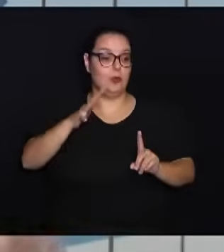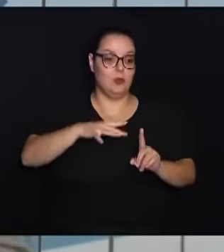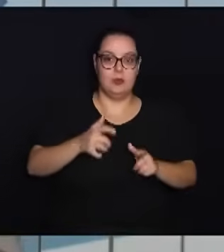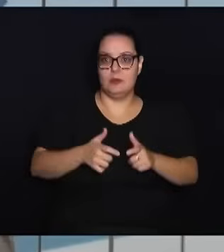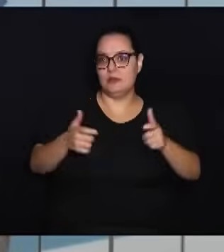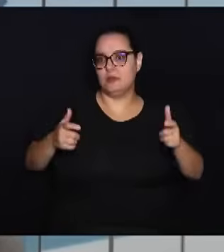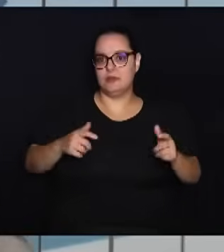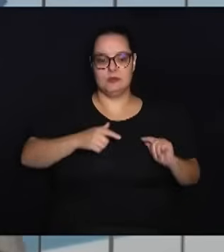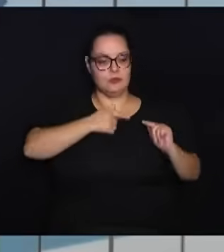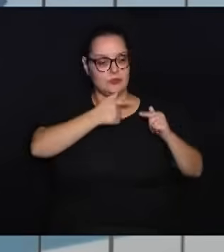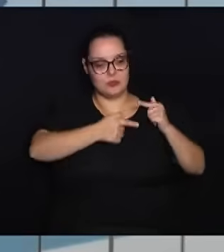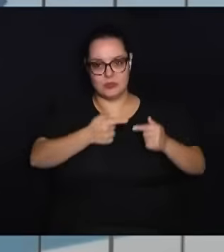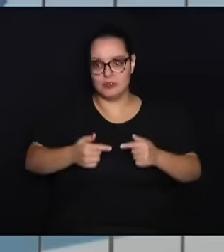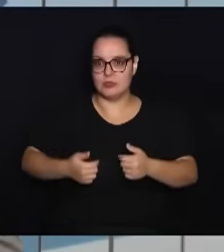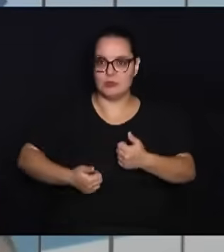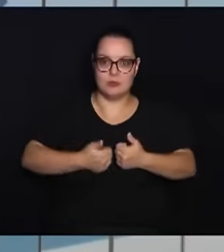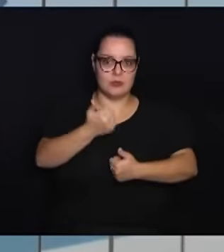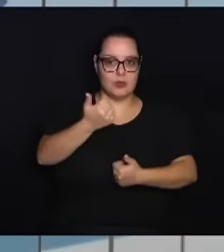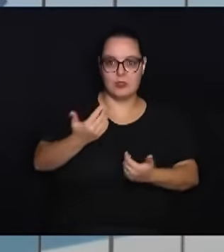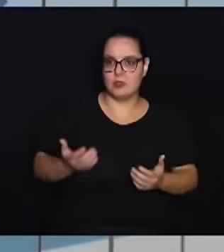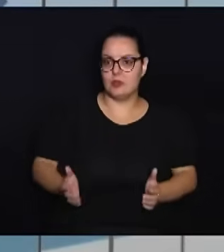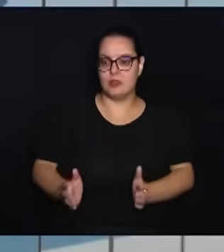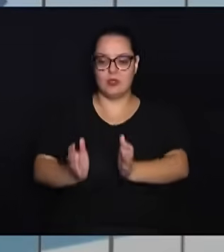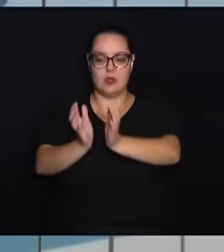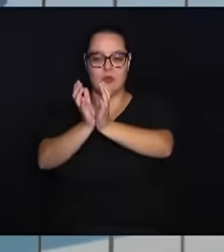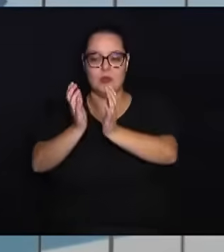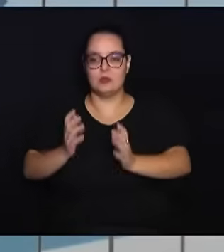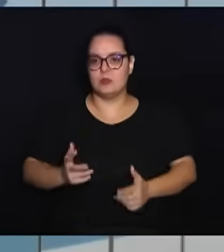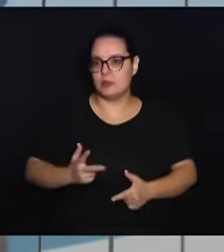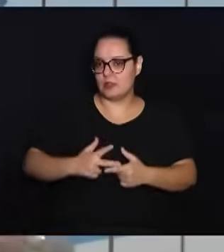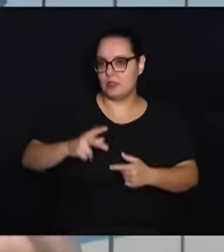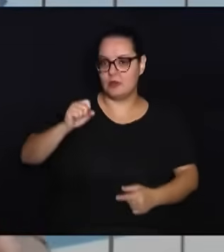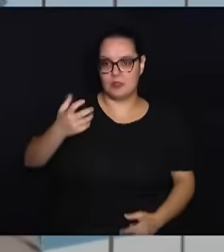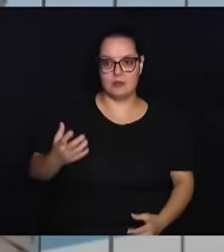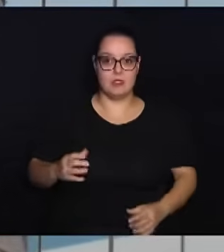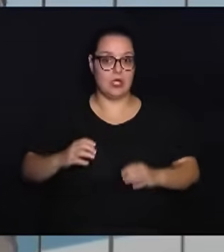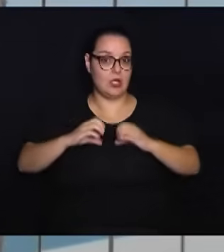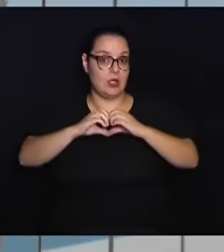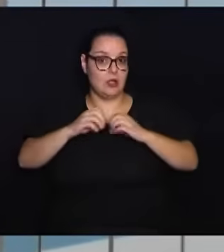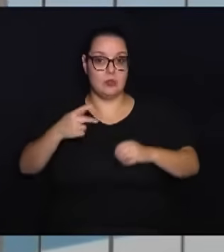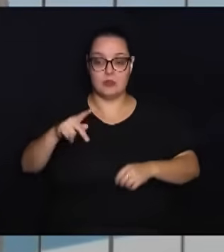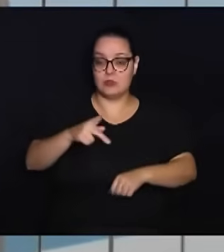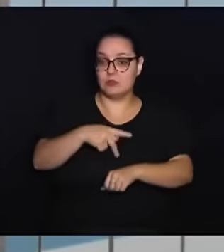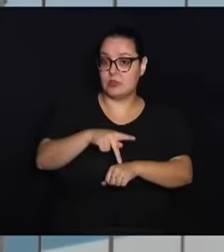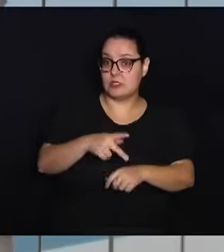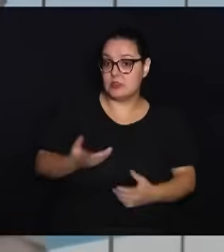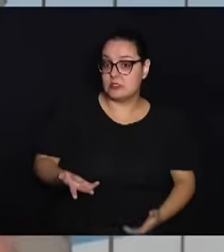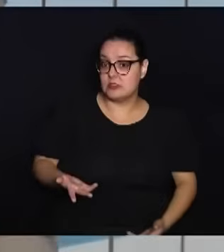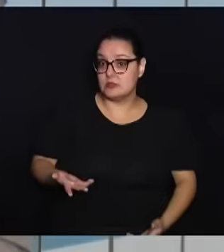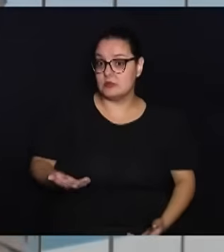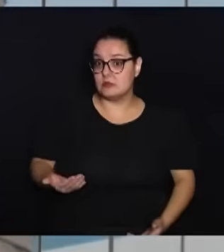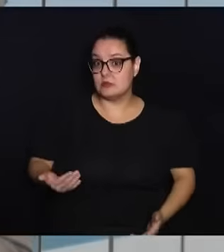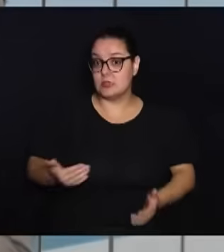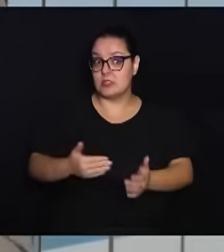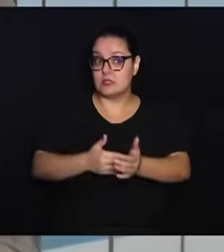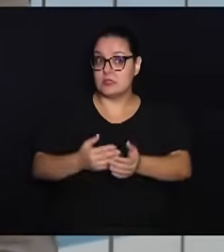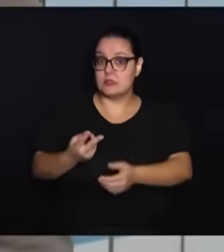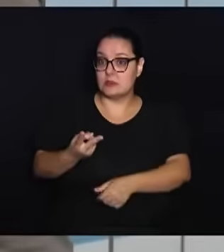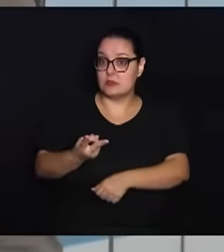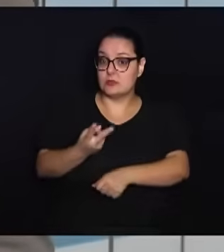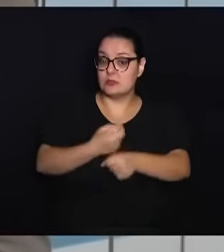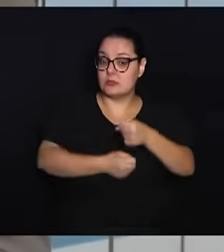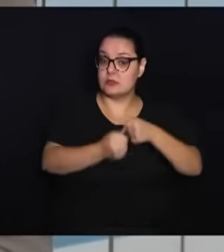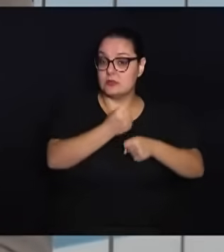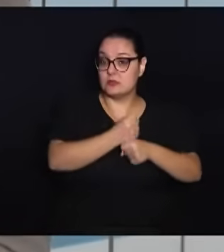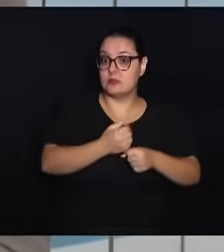dessa geração do futebol, ganhou a Copa do Mundo, é super amado no seu país, mas até uns 2 anos antes de ele ganhar